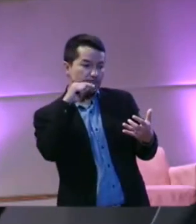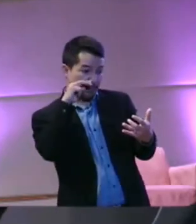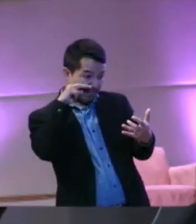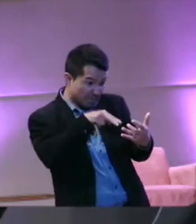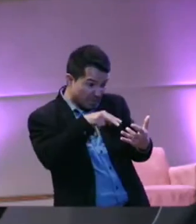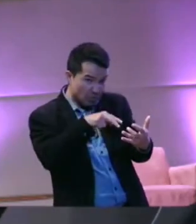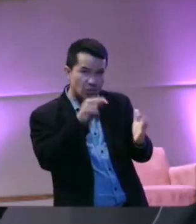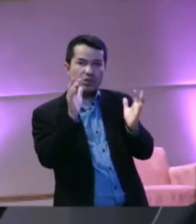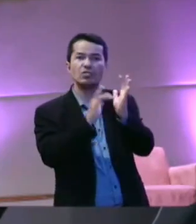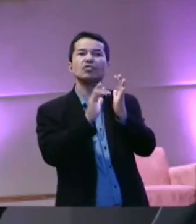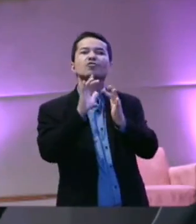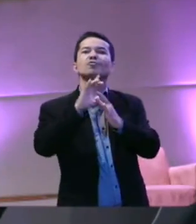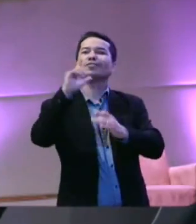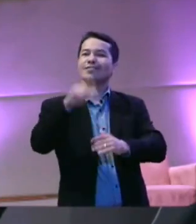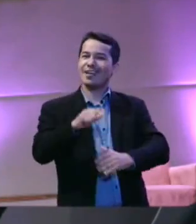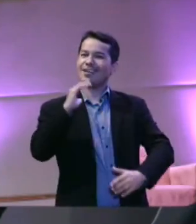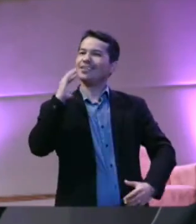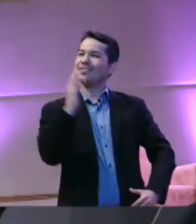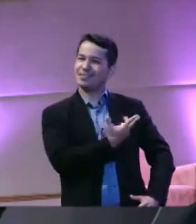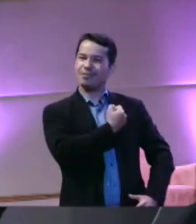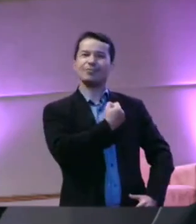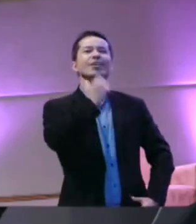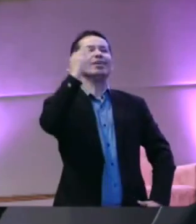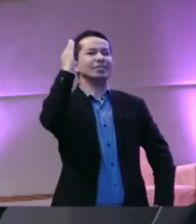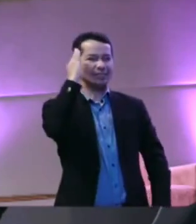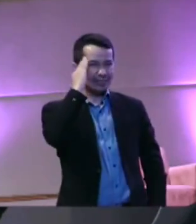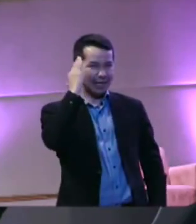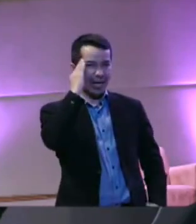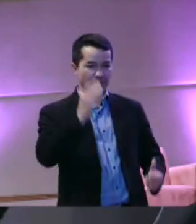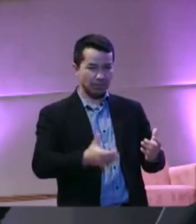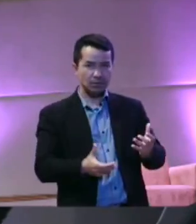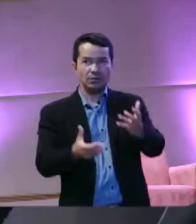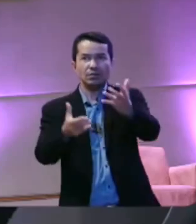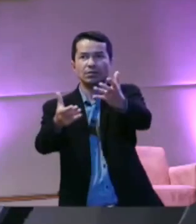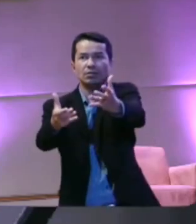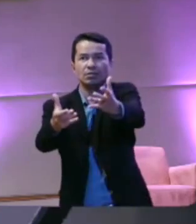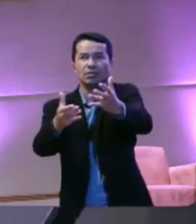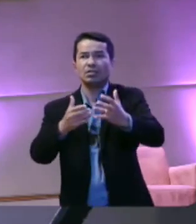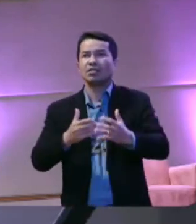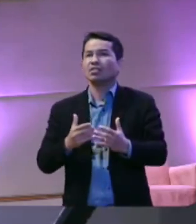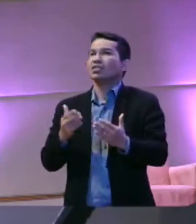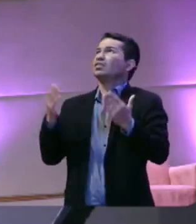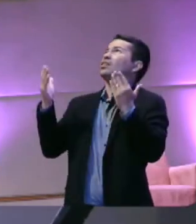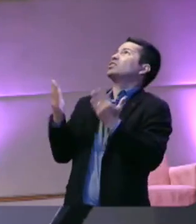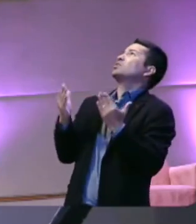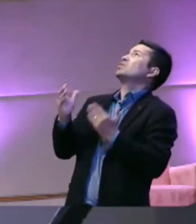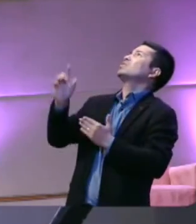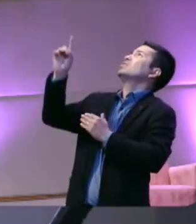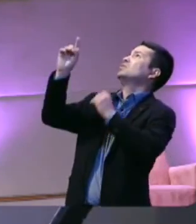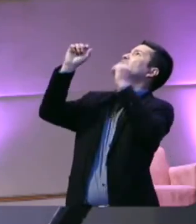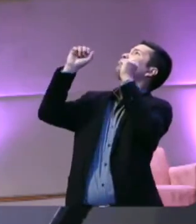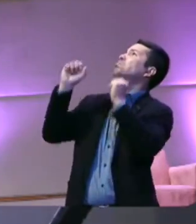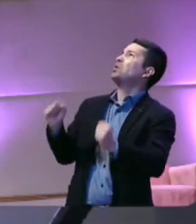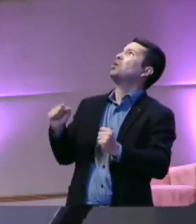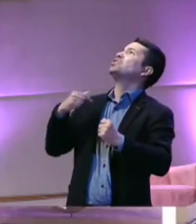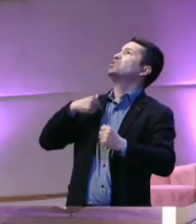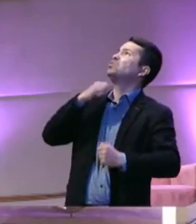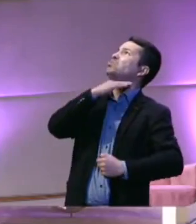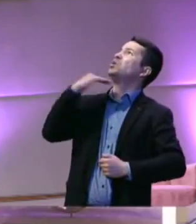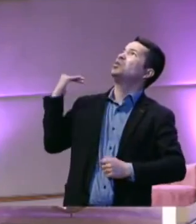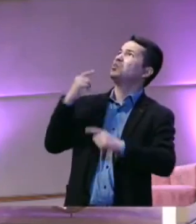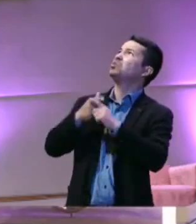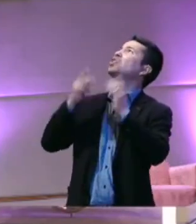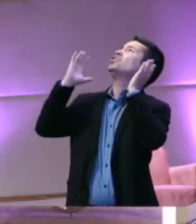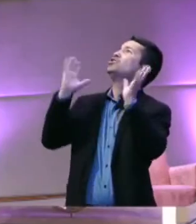ele fez. Agora pode despedir em paz o teu servo, pois os meus olhos viram a tua salvação.